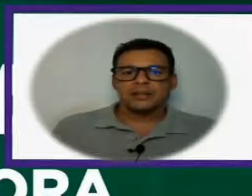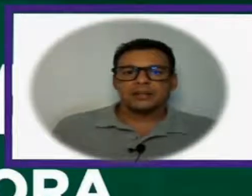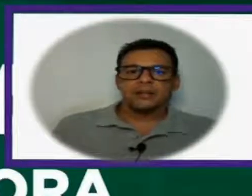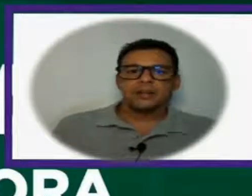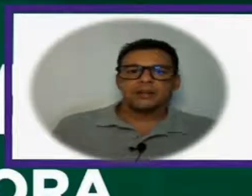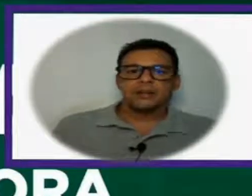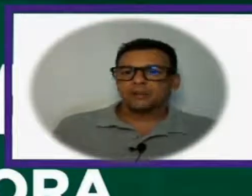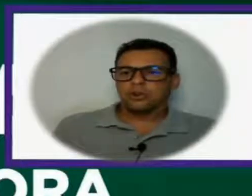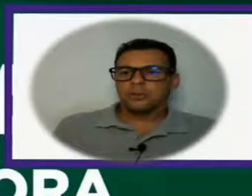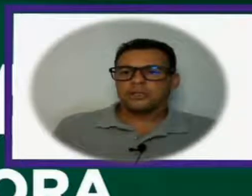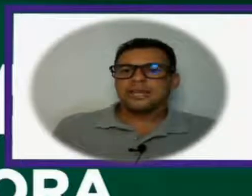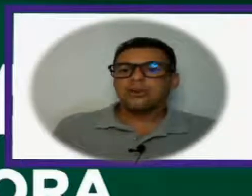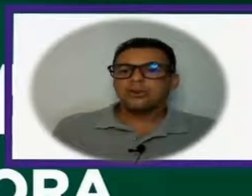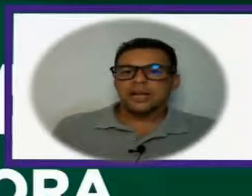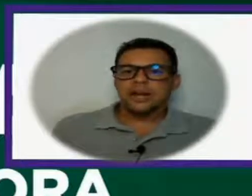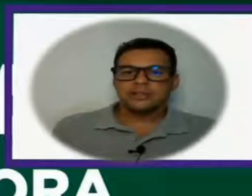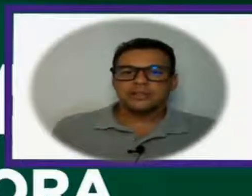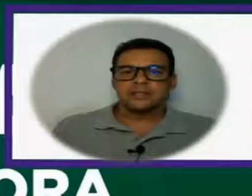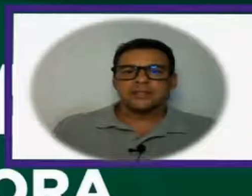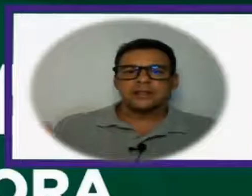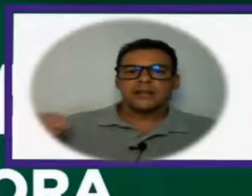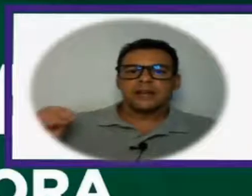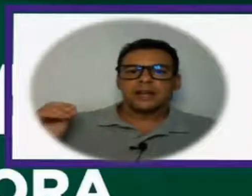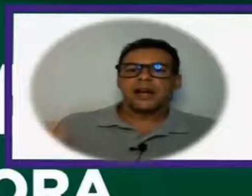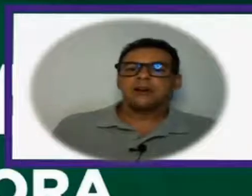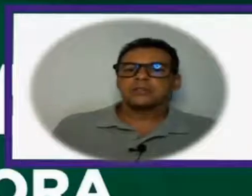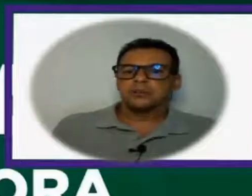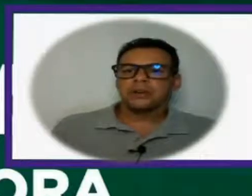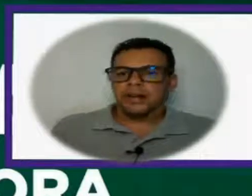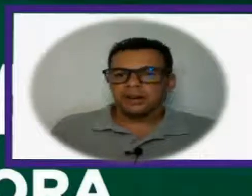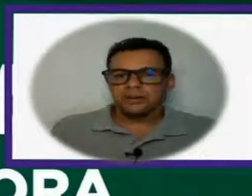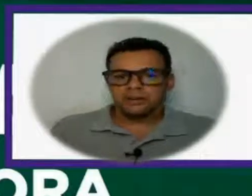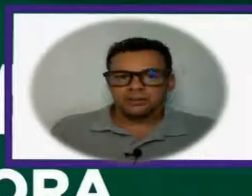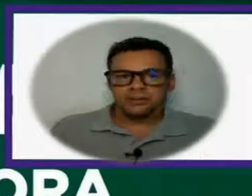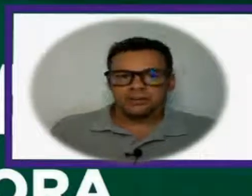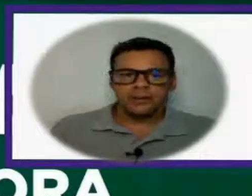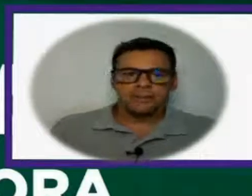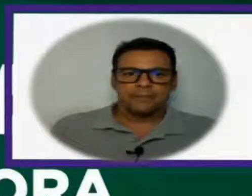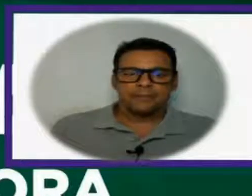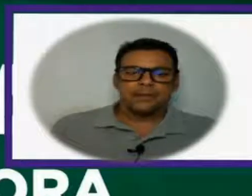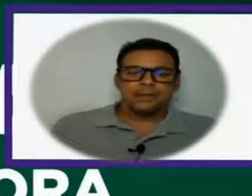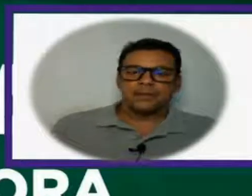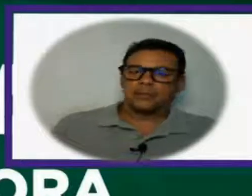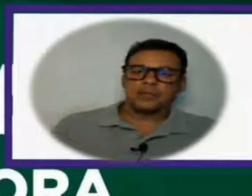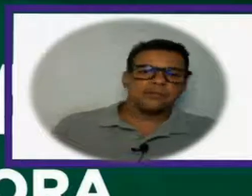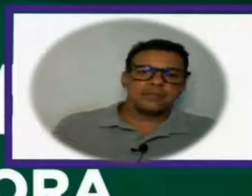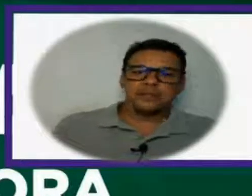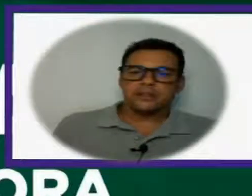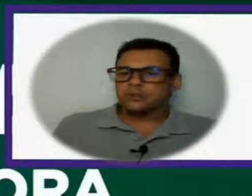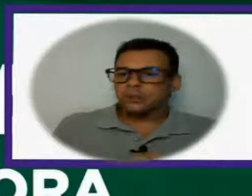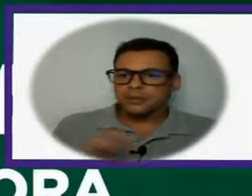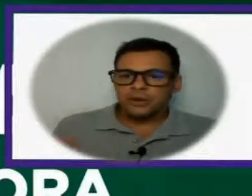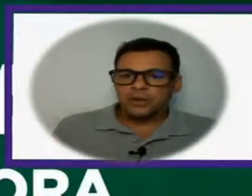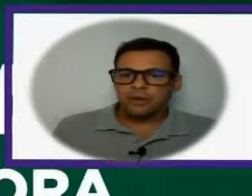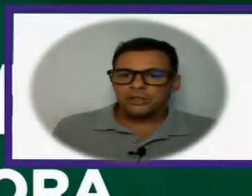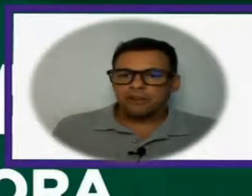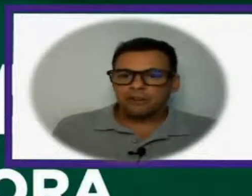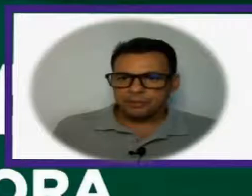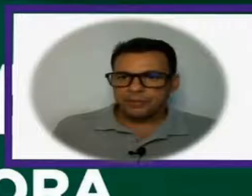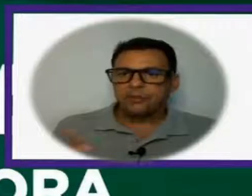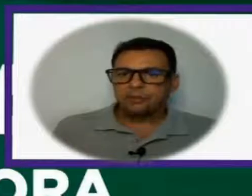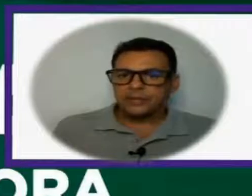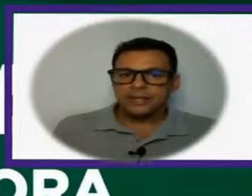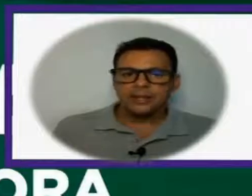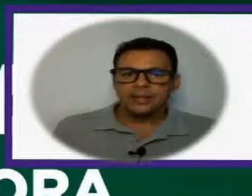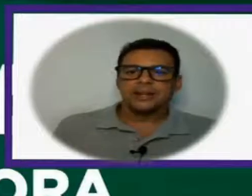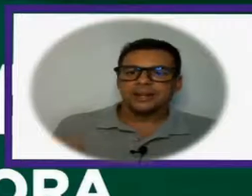falar Com nomes Incontáveis Uncountable nouns Ok? Então toda vez Que um nome For incontável